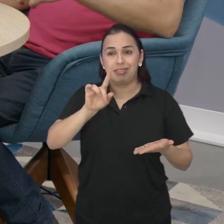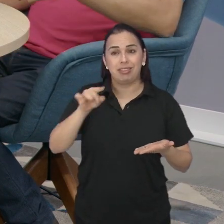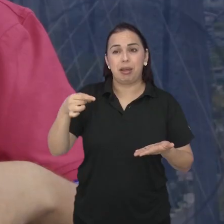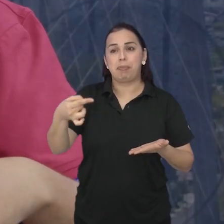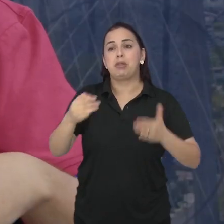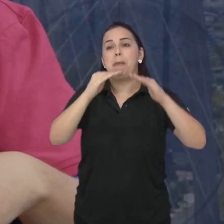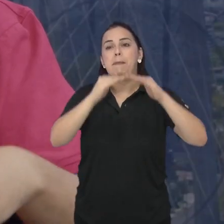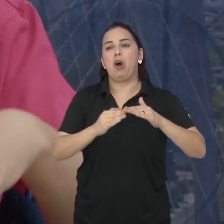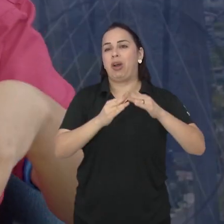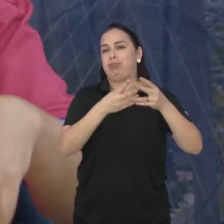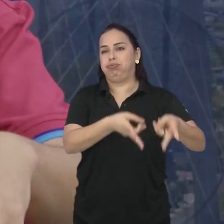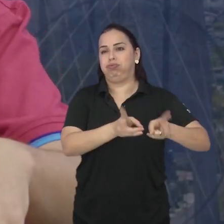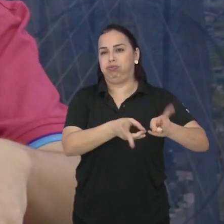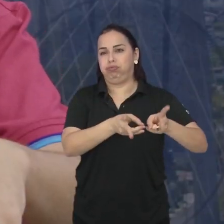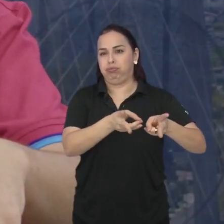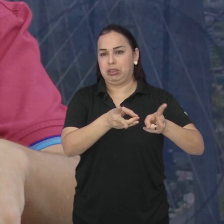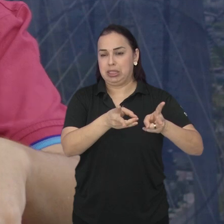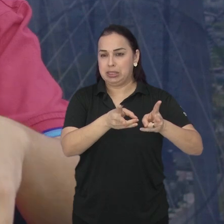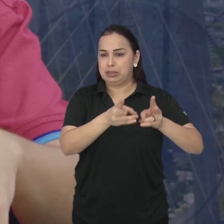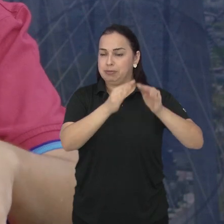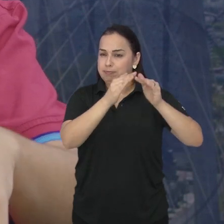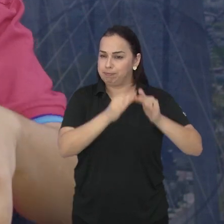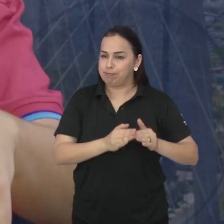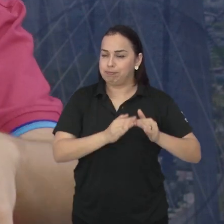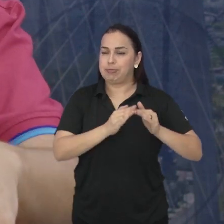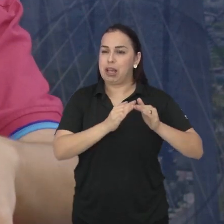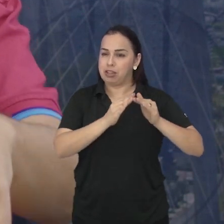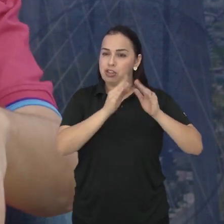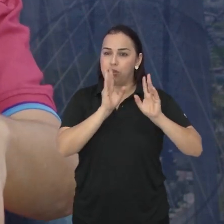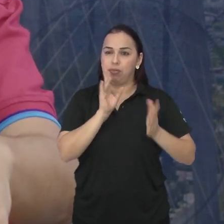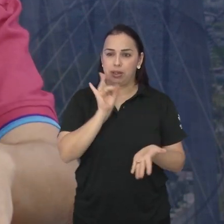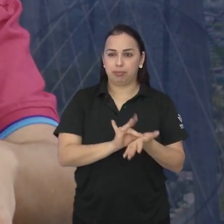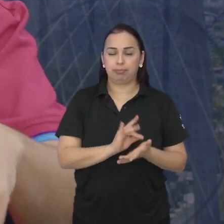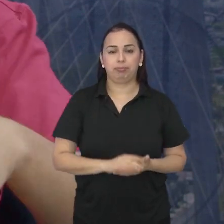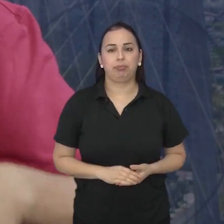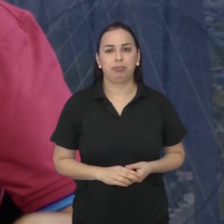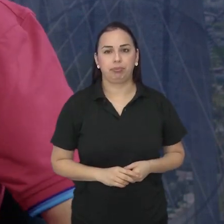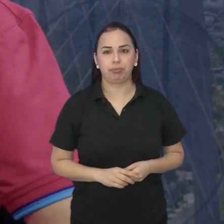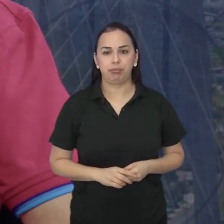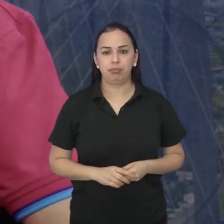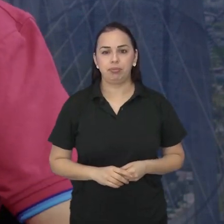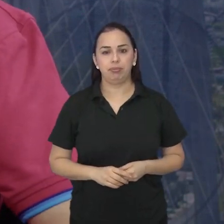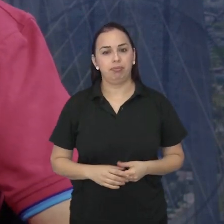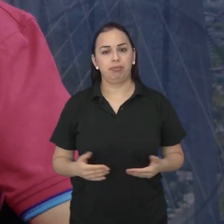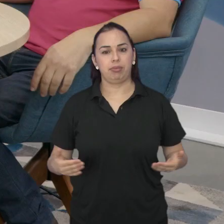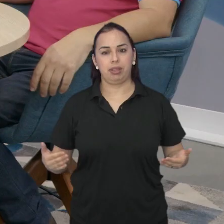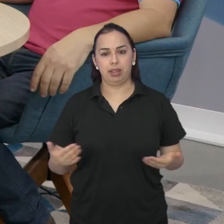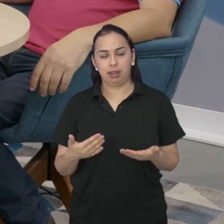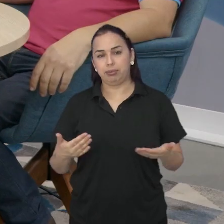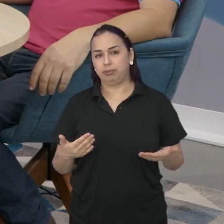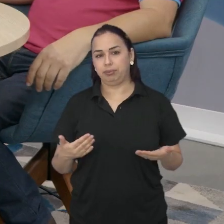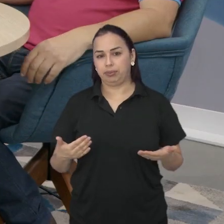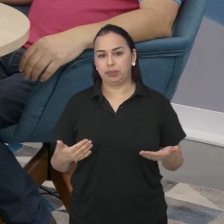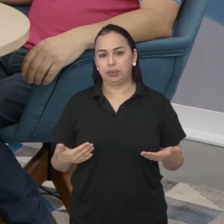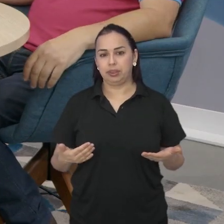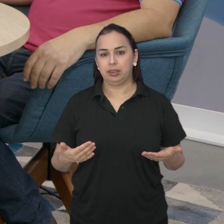mas depois ela acaba se instalando na rua e passa a morar, a residir na rua. A gente